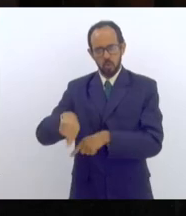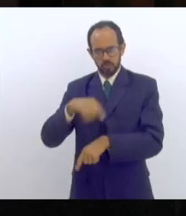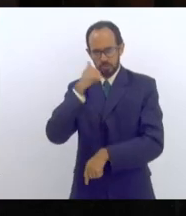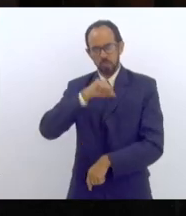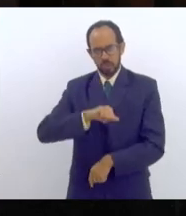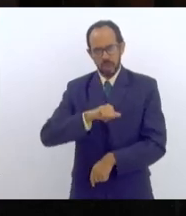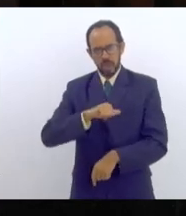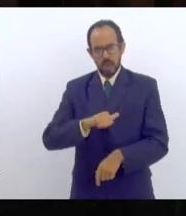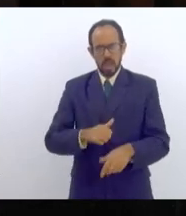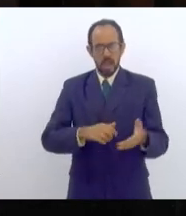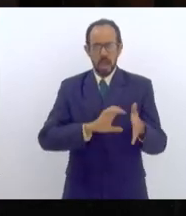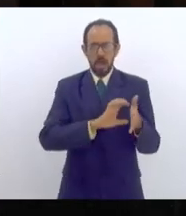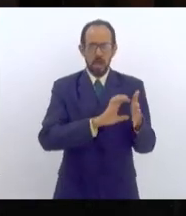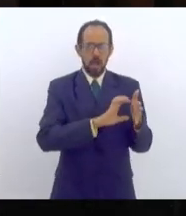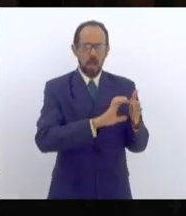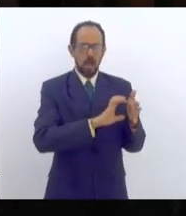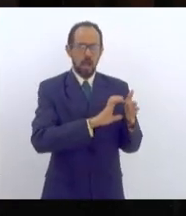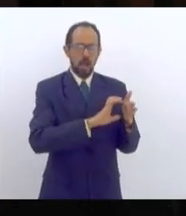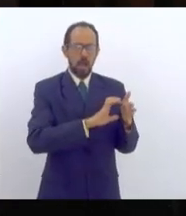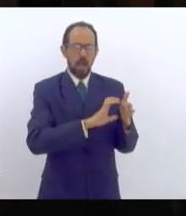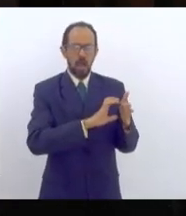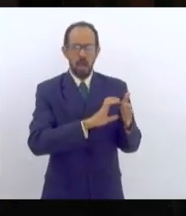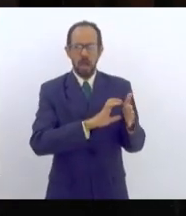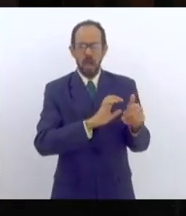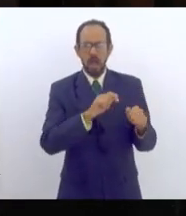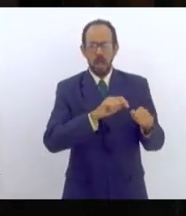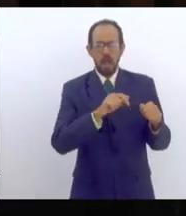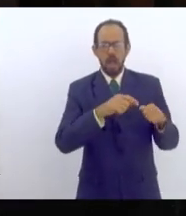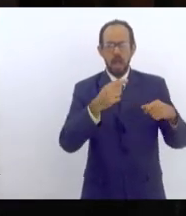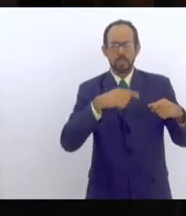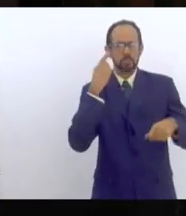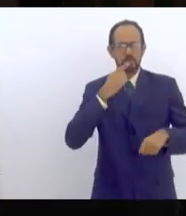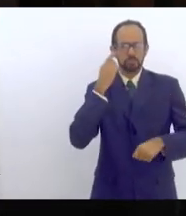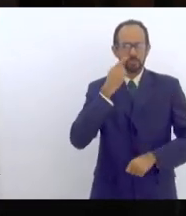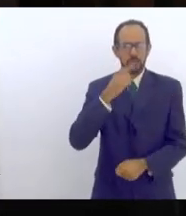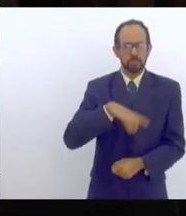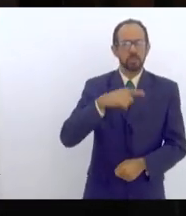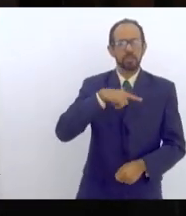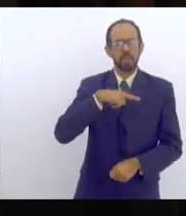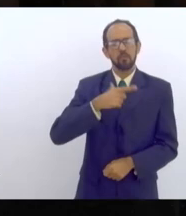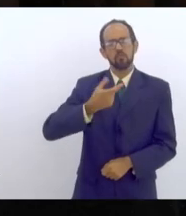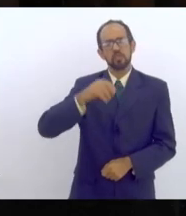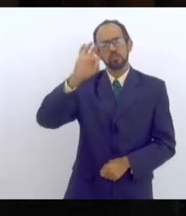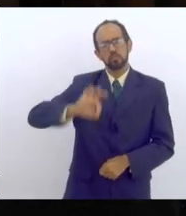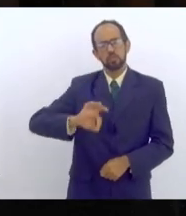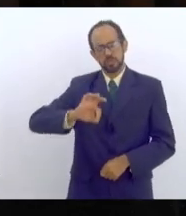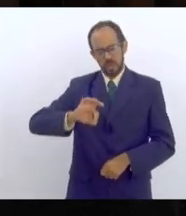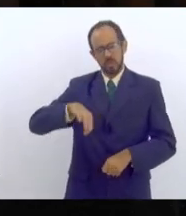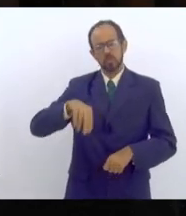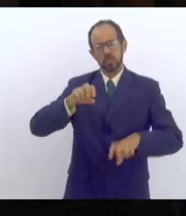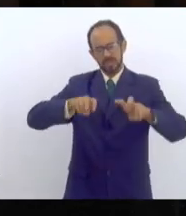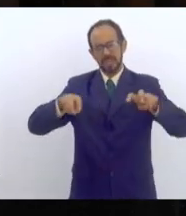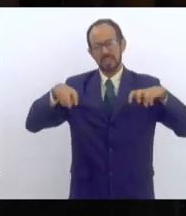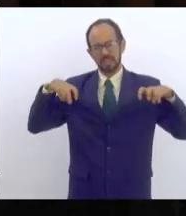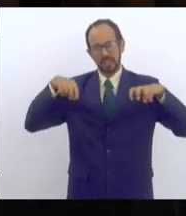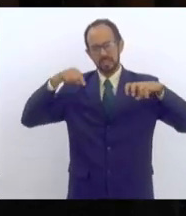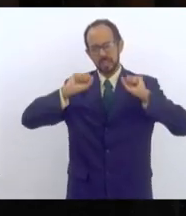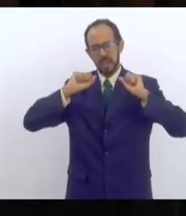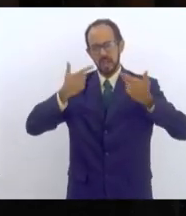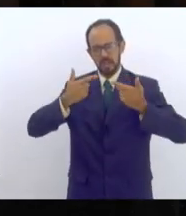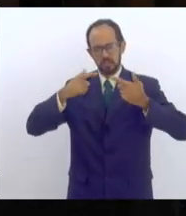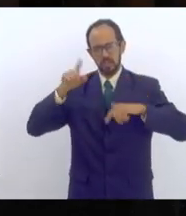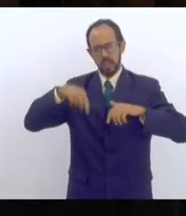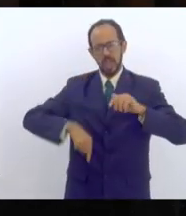que hoje ocupa 1/5 das cadeiras dessa casa, ressalta o compromisso firmado pelo nosso governador. Esta é